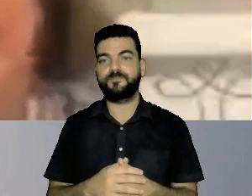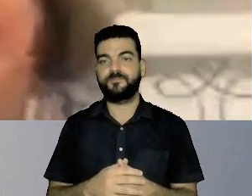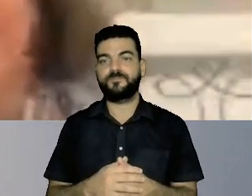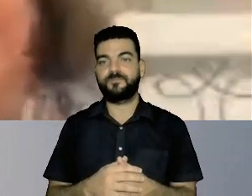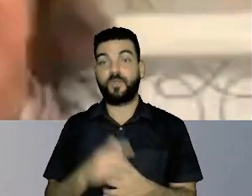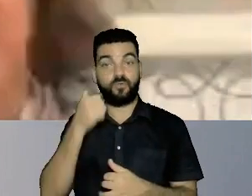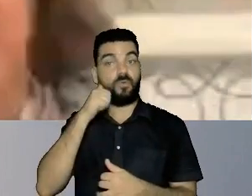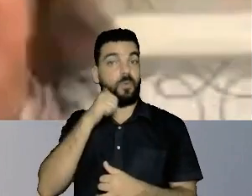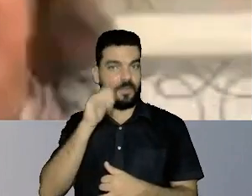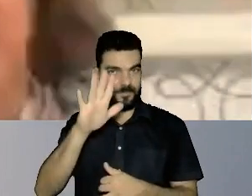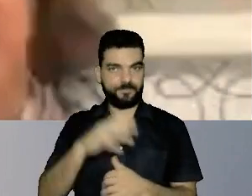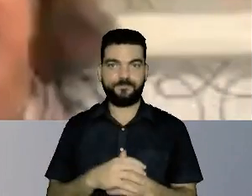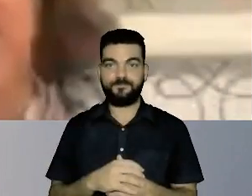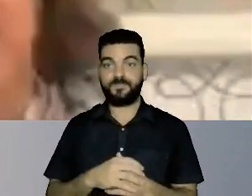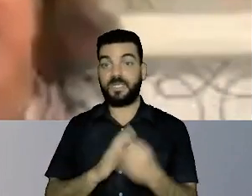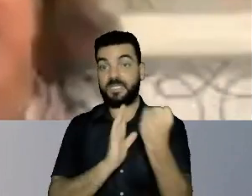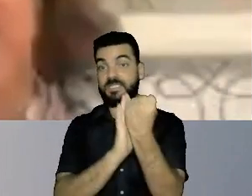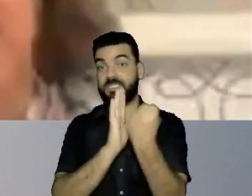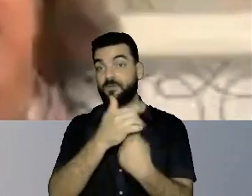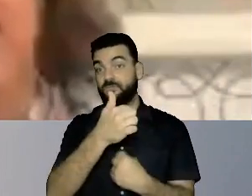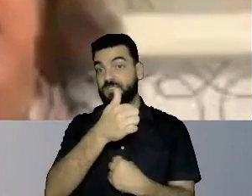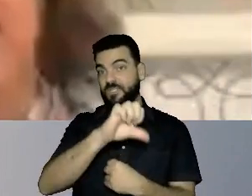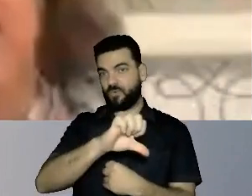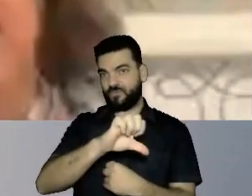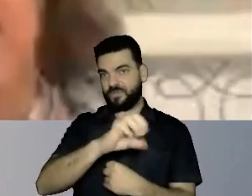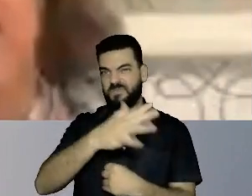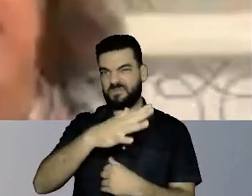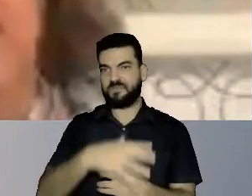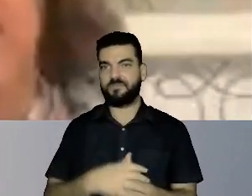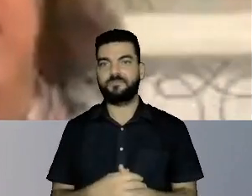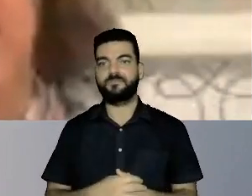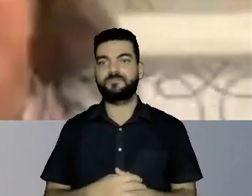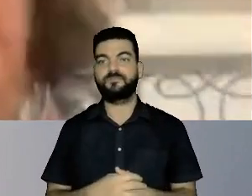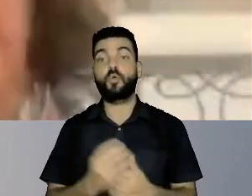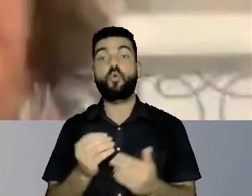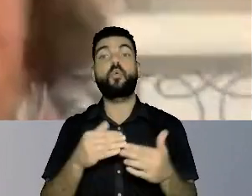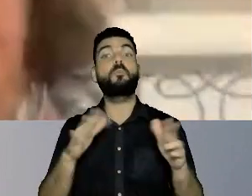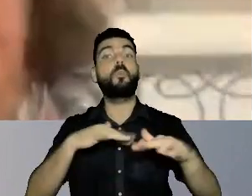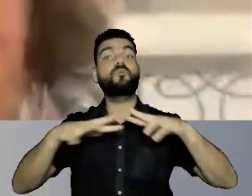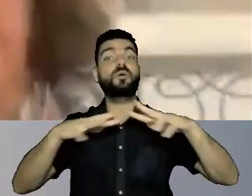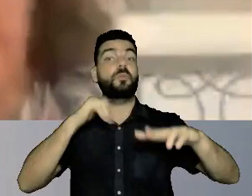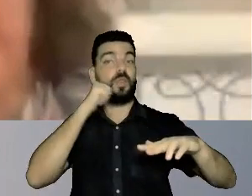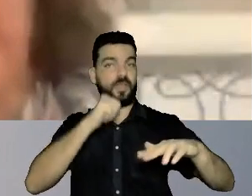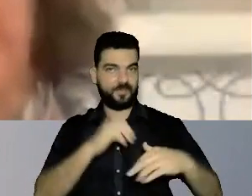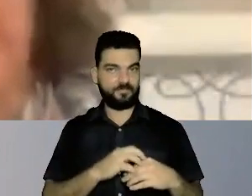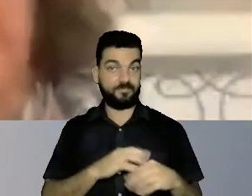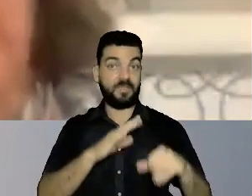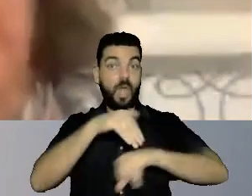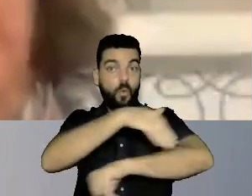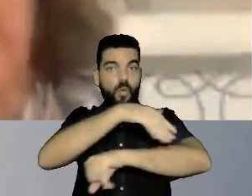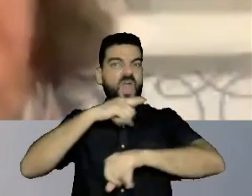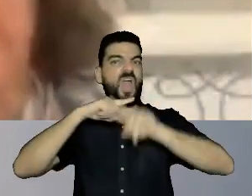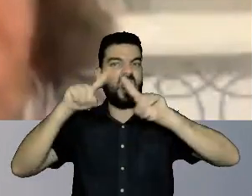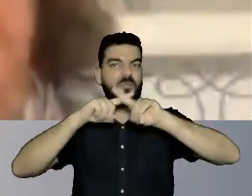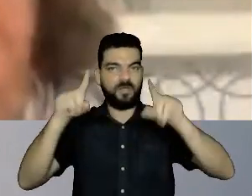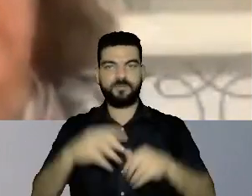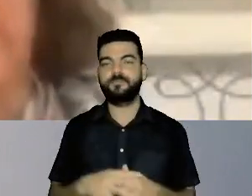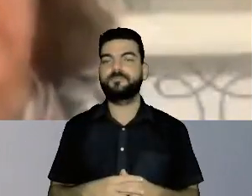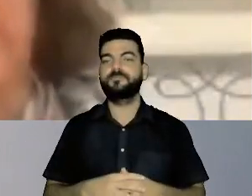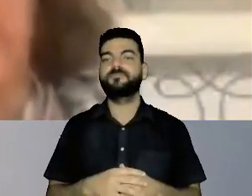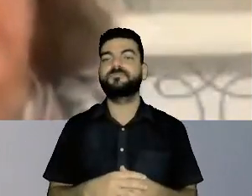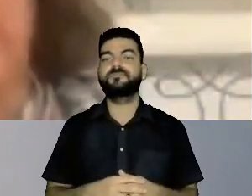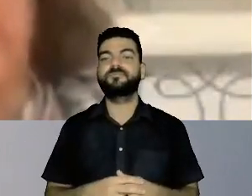discurso legitimando. Então, o que a gente tem de exemplos nesse sentido? Voltando para o caso da mulher, no final do